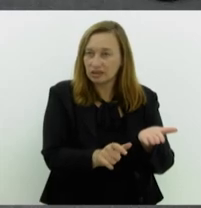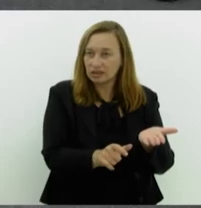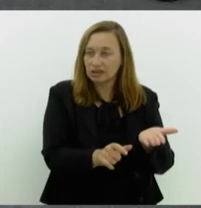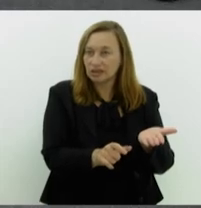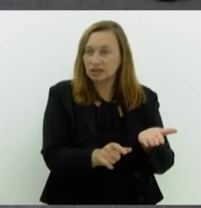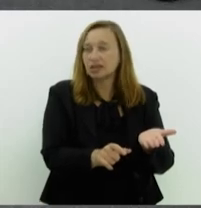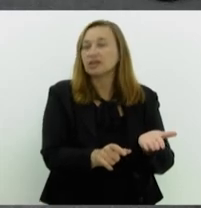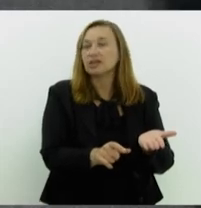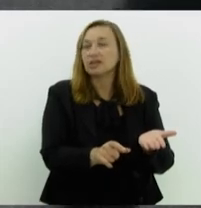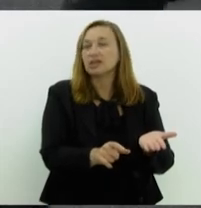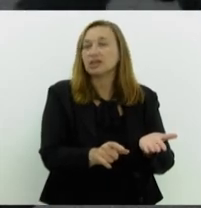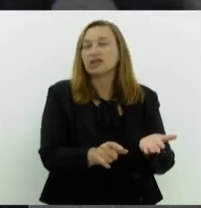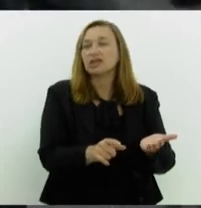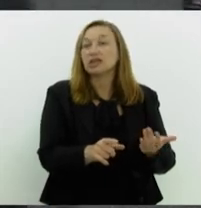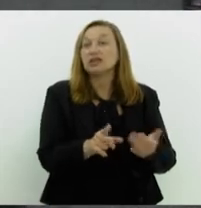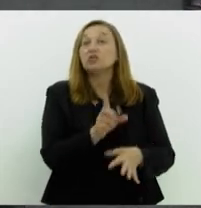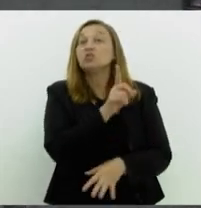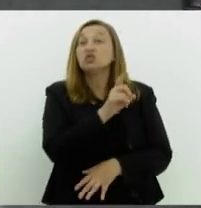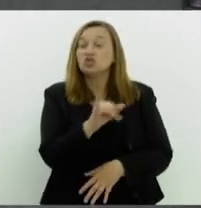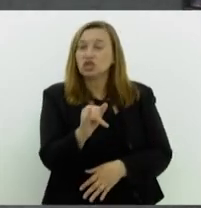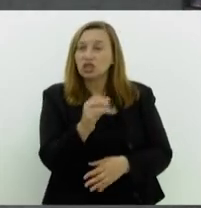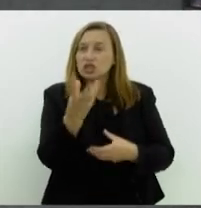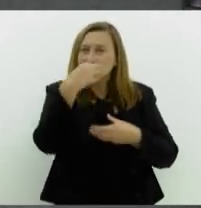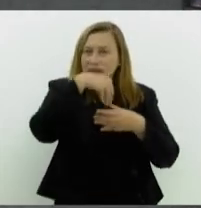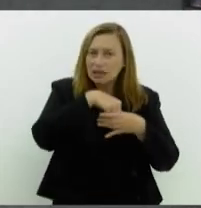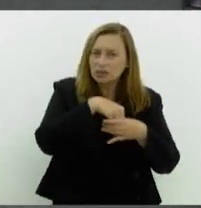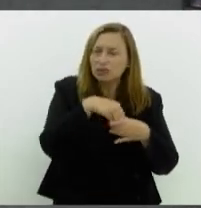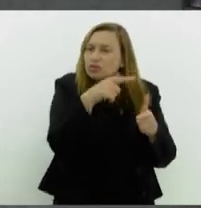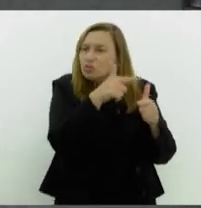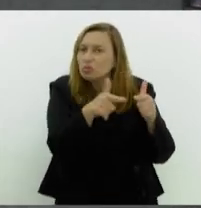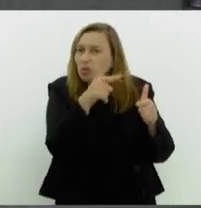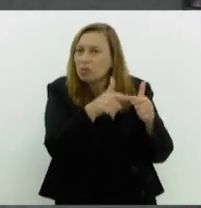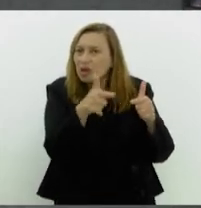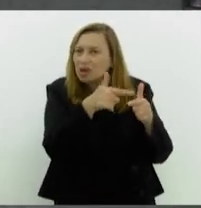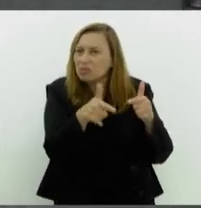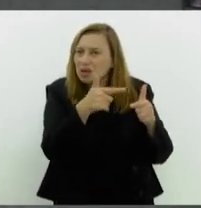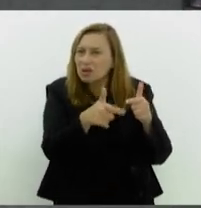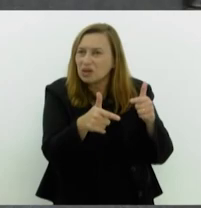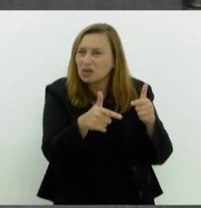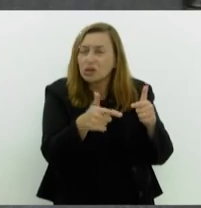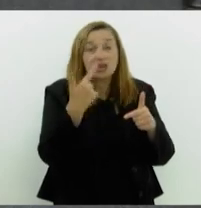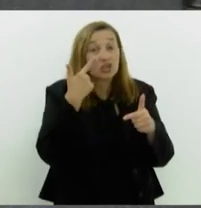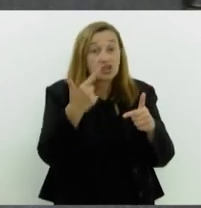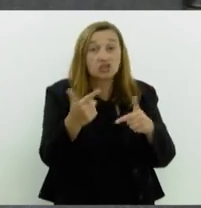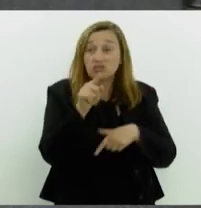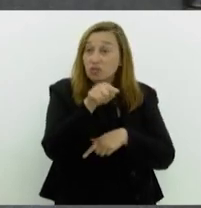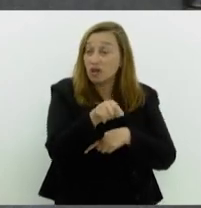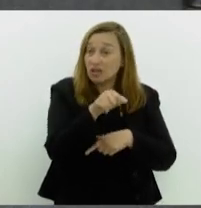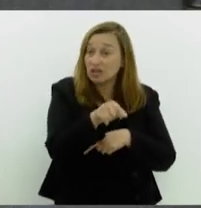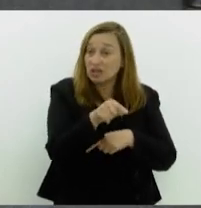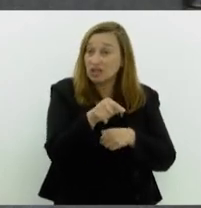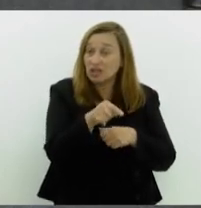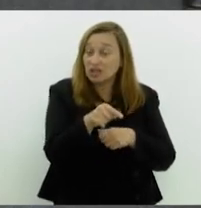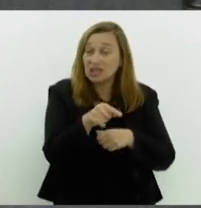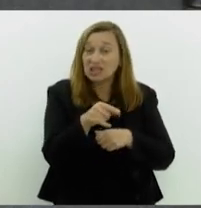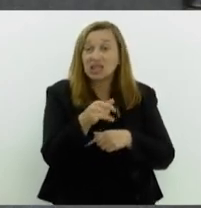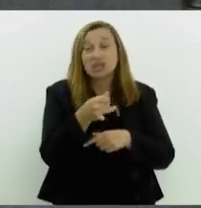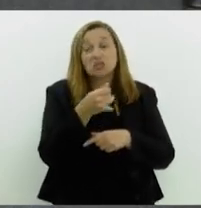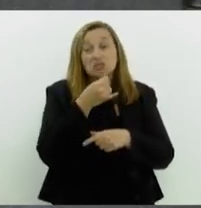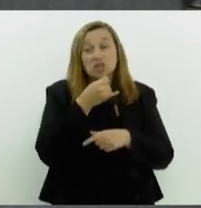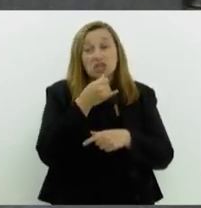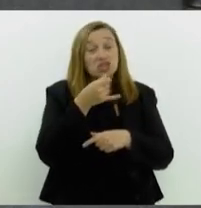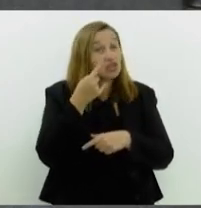e se colocou naquele dia dentro de um problema, causando o que a gente viu ali, aquelas cenas lamentáveis